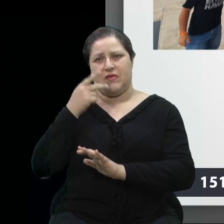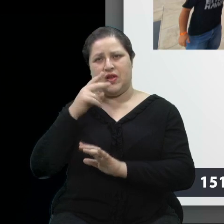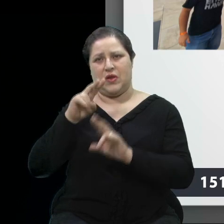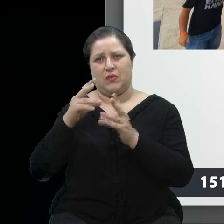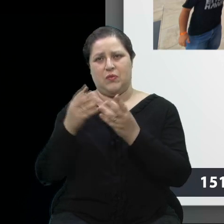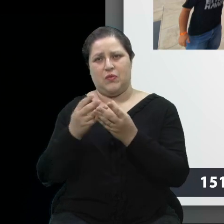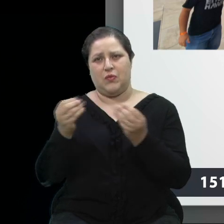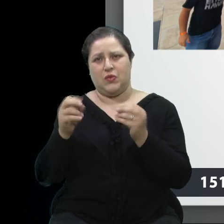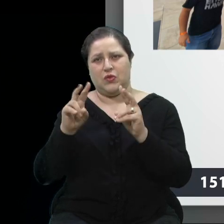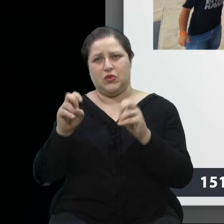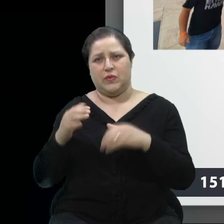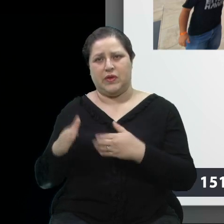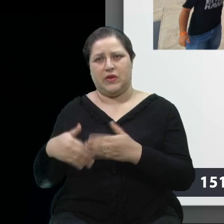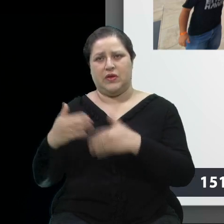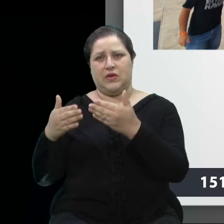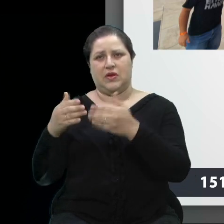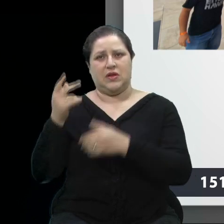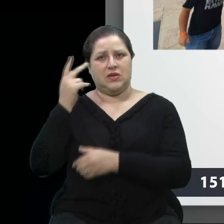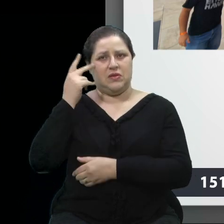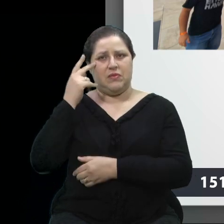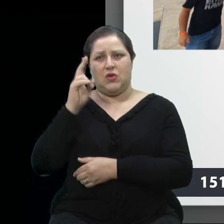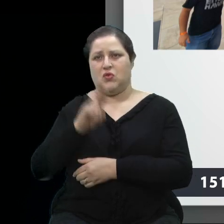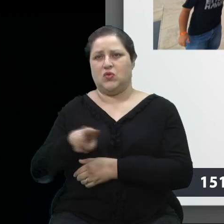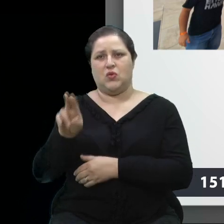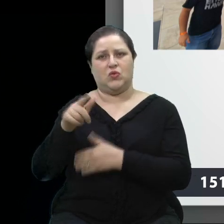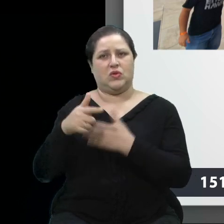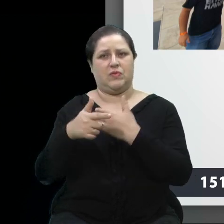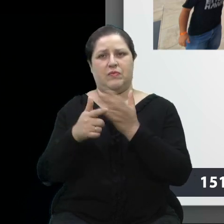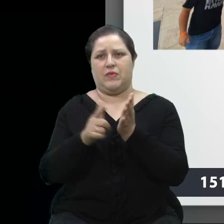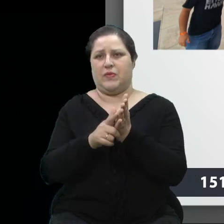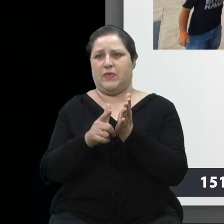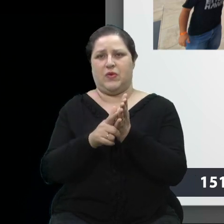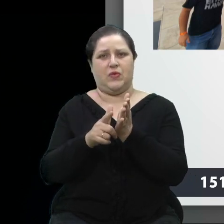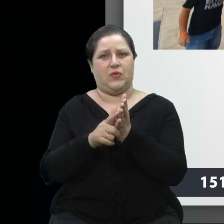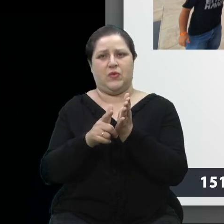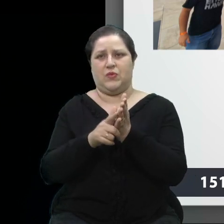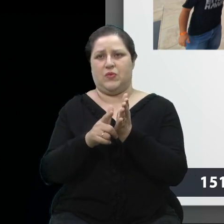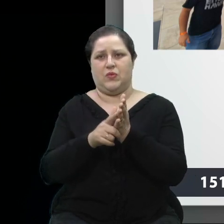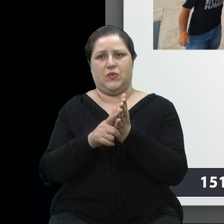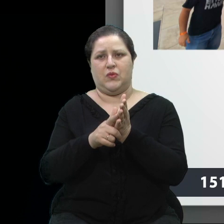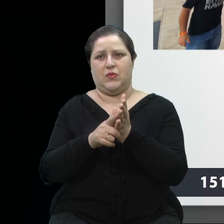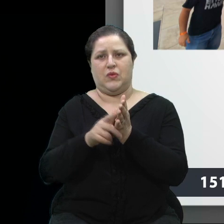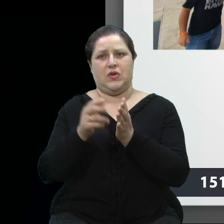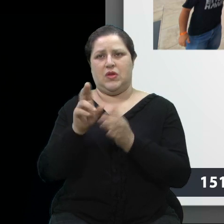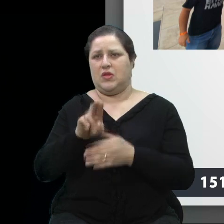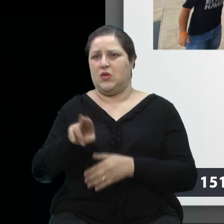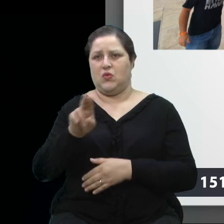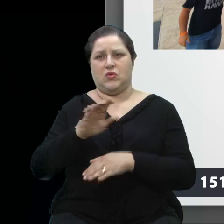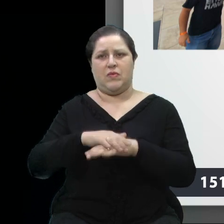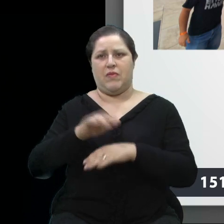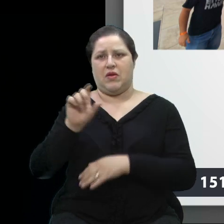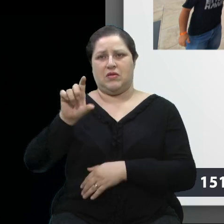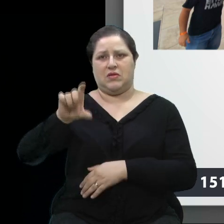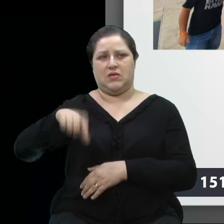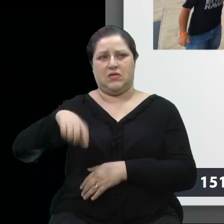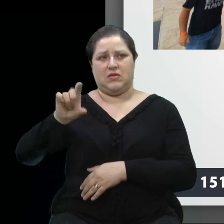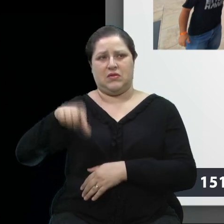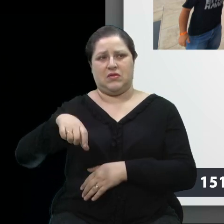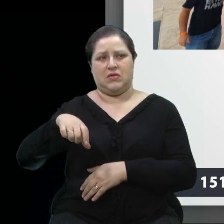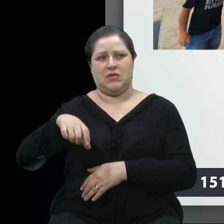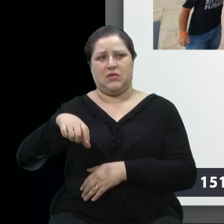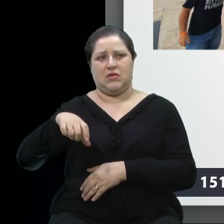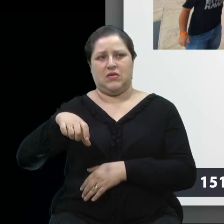Né, São Paulo, tu não usa mais papel. Tu não usa mais cartão de crédito. É tudo no